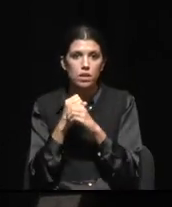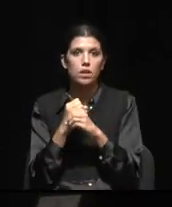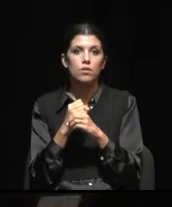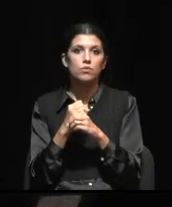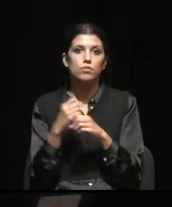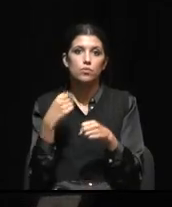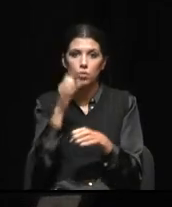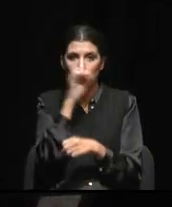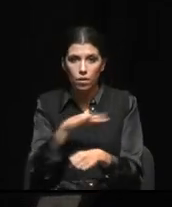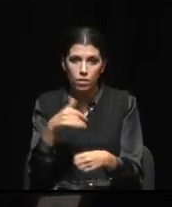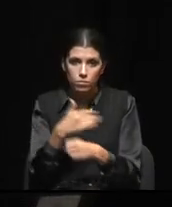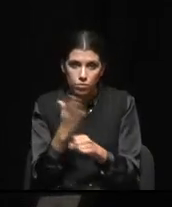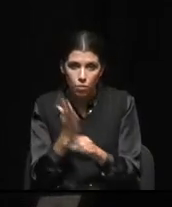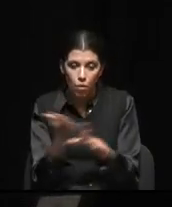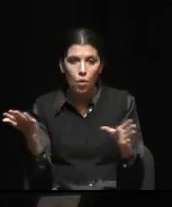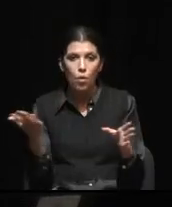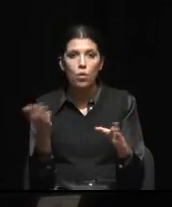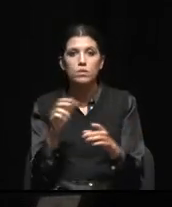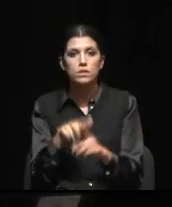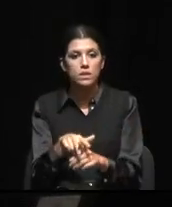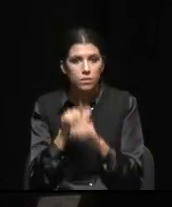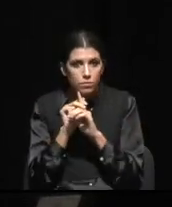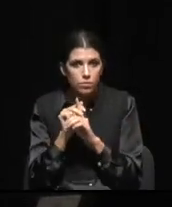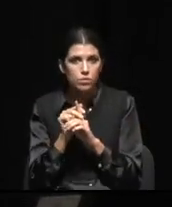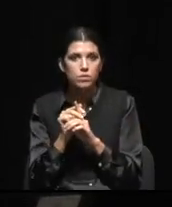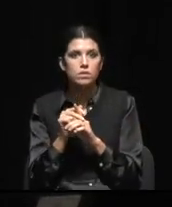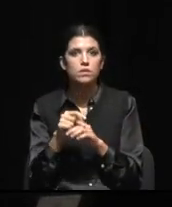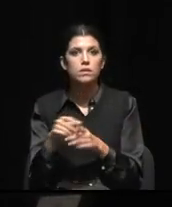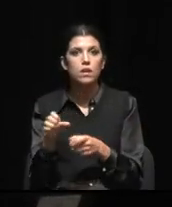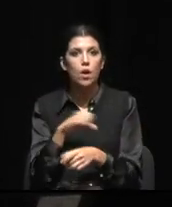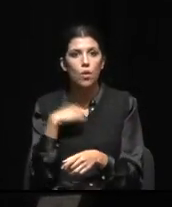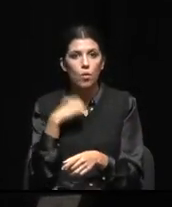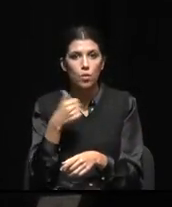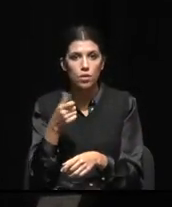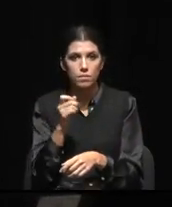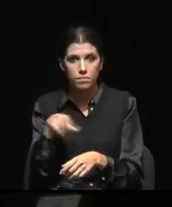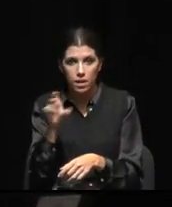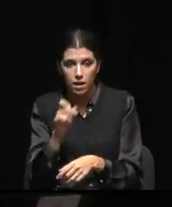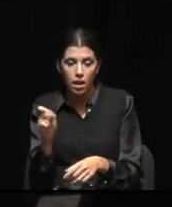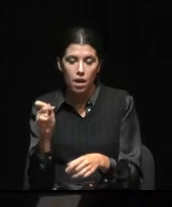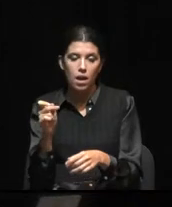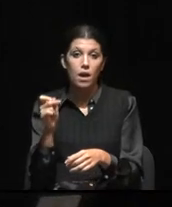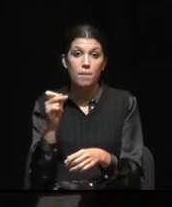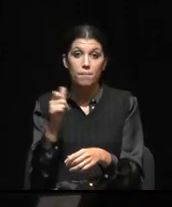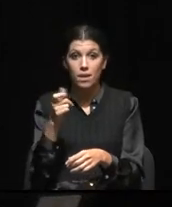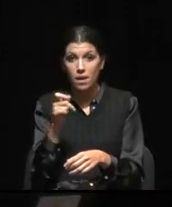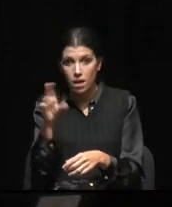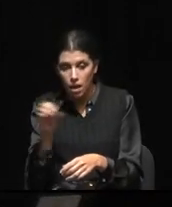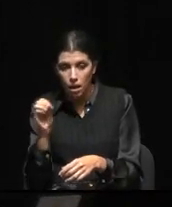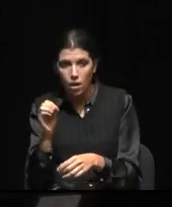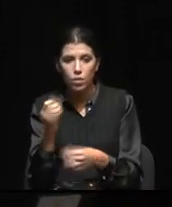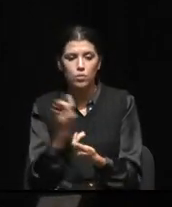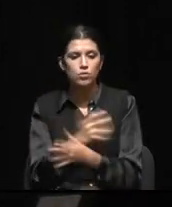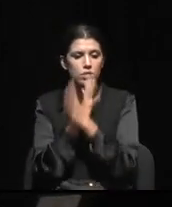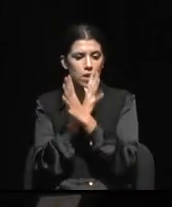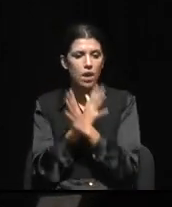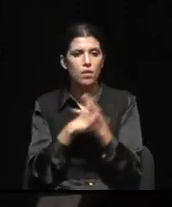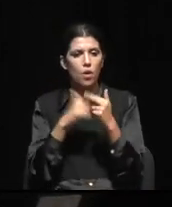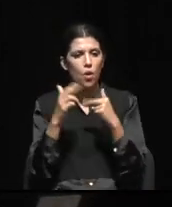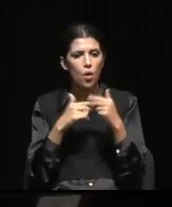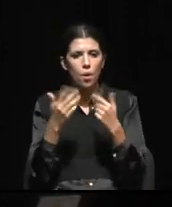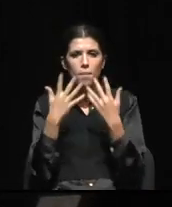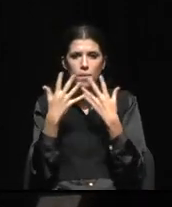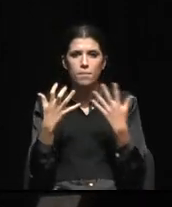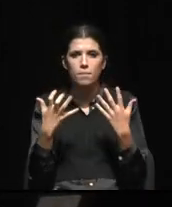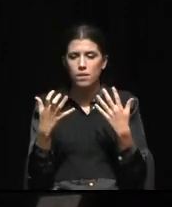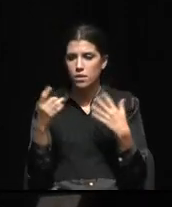das cebolas o terre do passo con Barão o chiado e um conjunto de obras efetivamente senhor Deputado